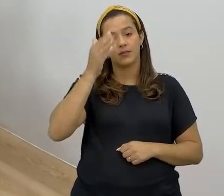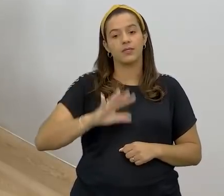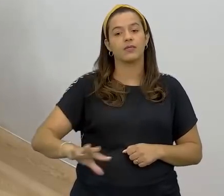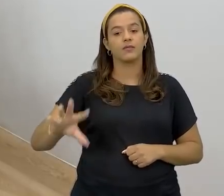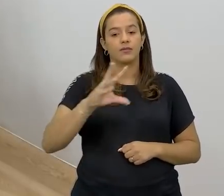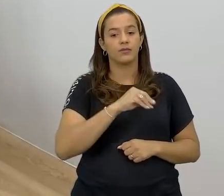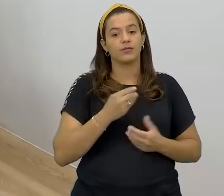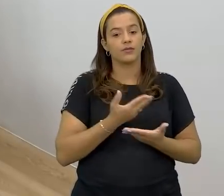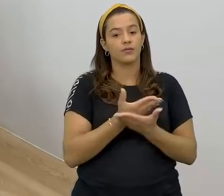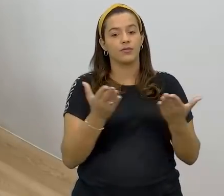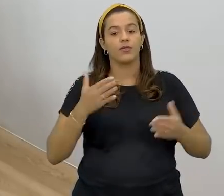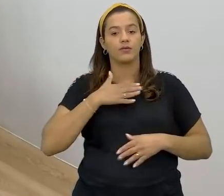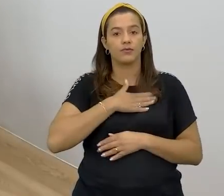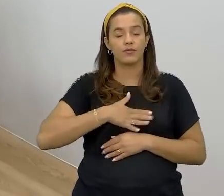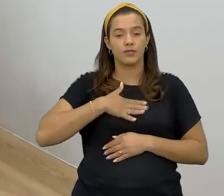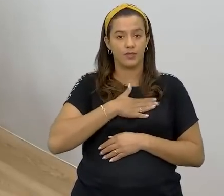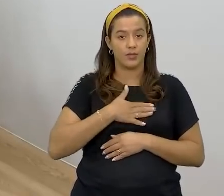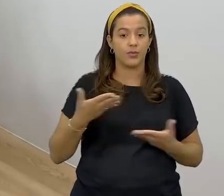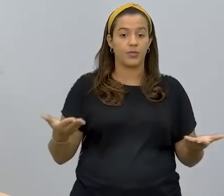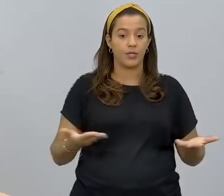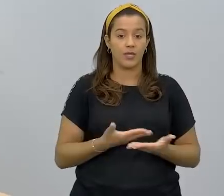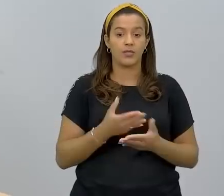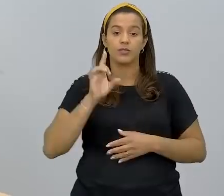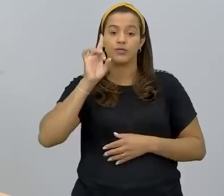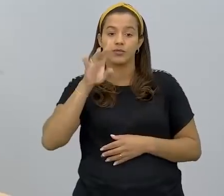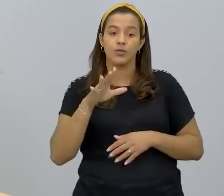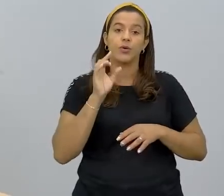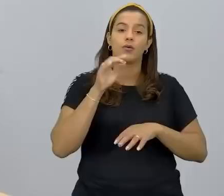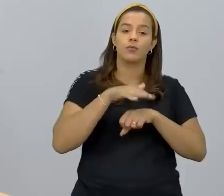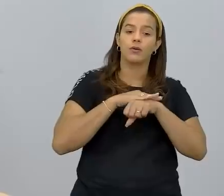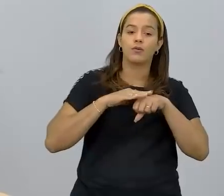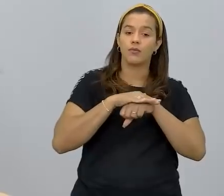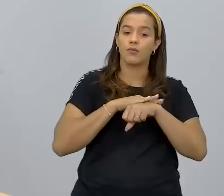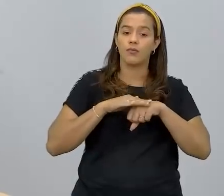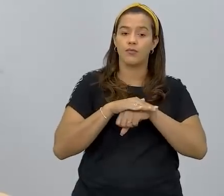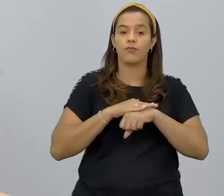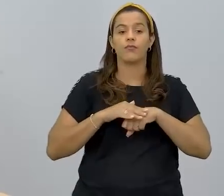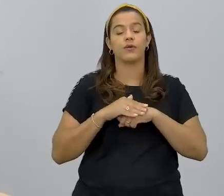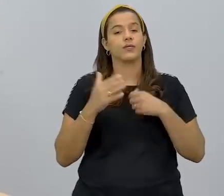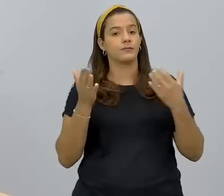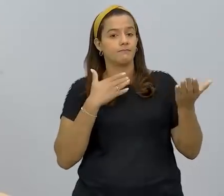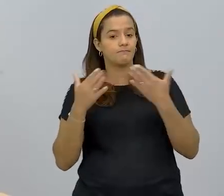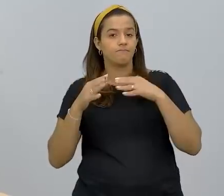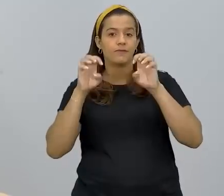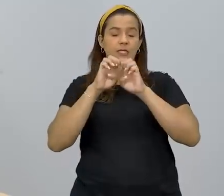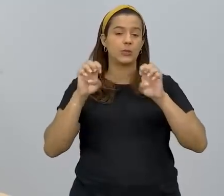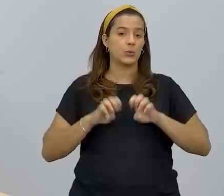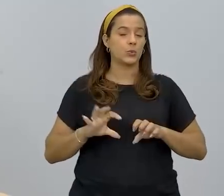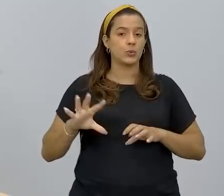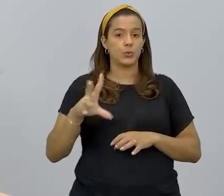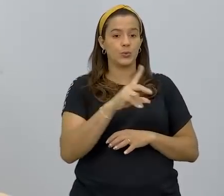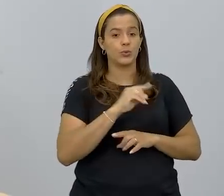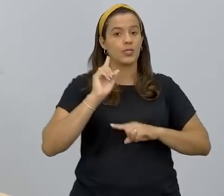Obrigada. Espero que vocês tenham gostado. Hoje é mais uma conversa mesmo para estrutura. E aí